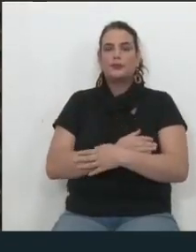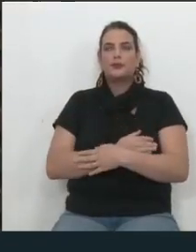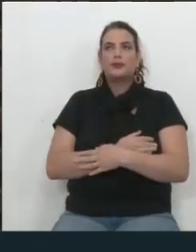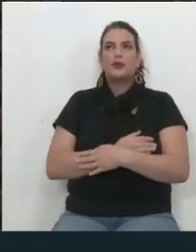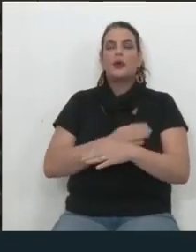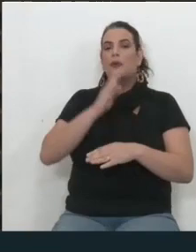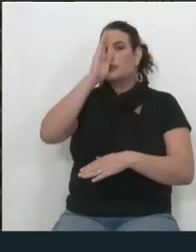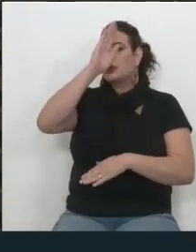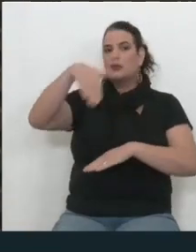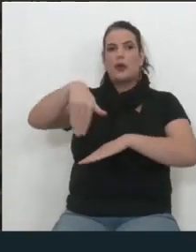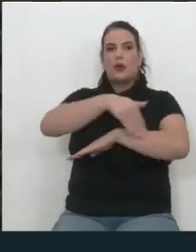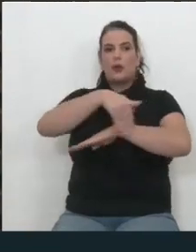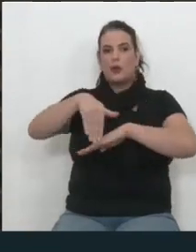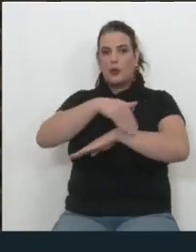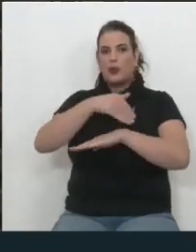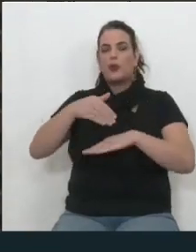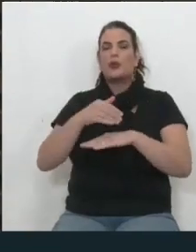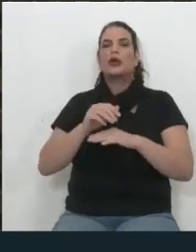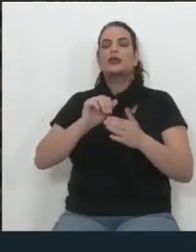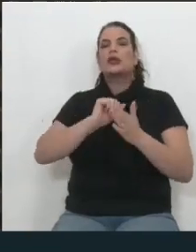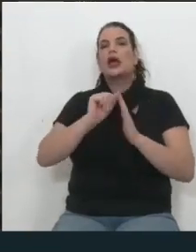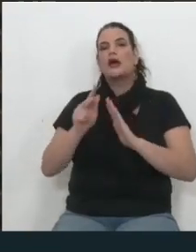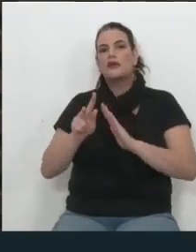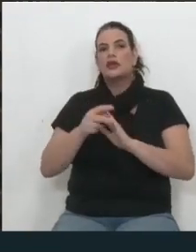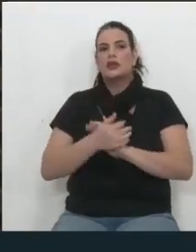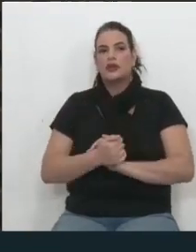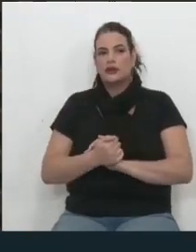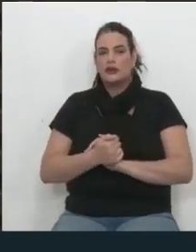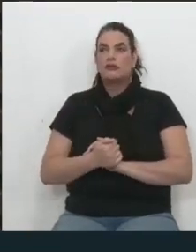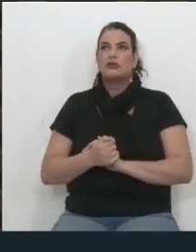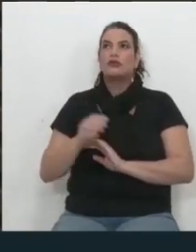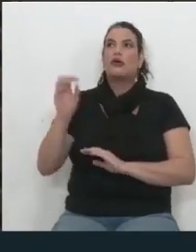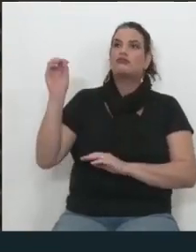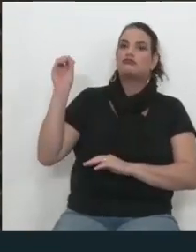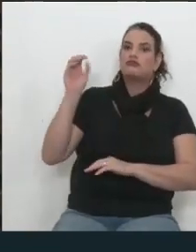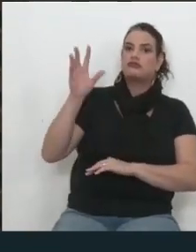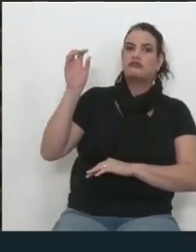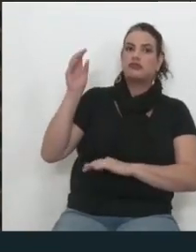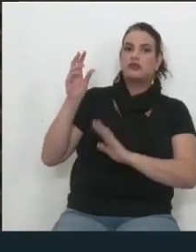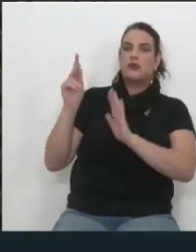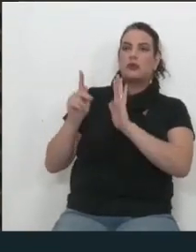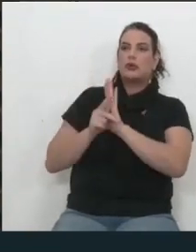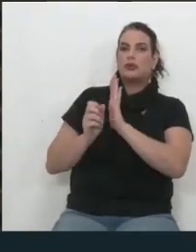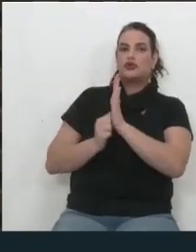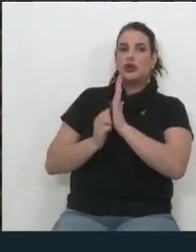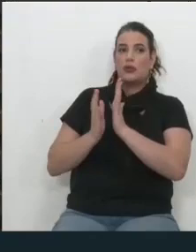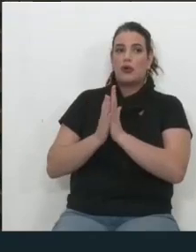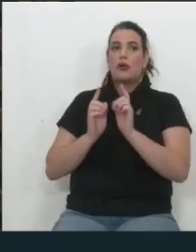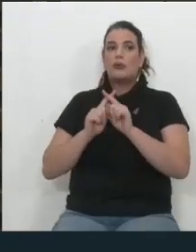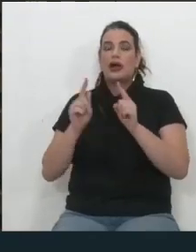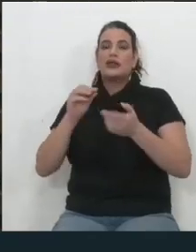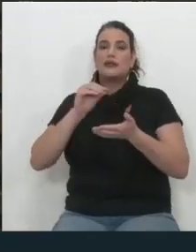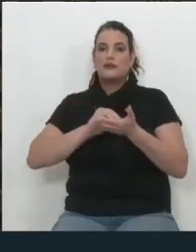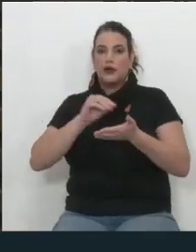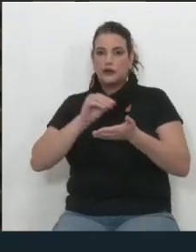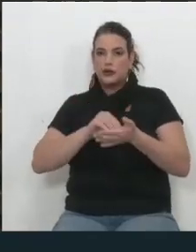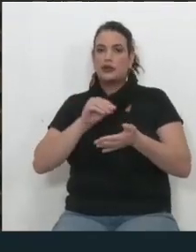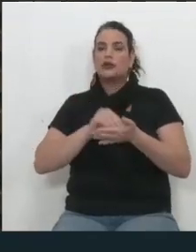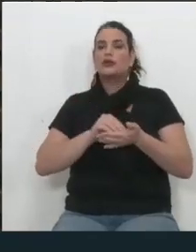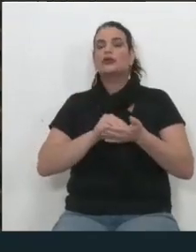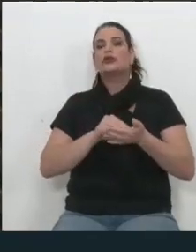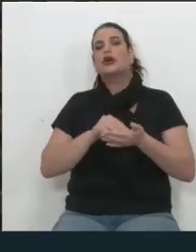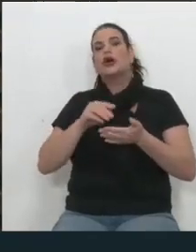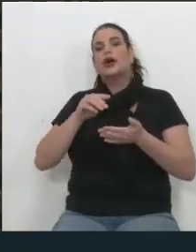ruas e avenidas, a fixação de radares, se nós não trabalharmos, se quem administra a cidade